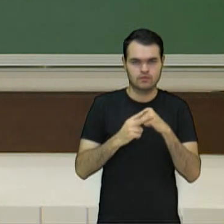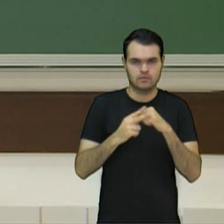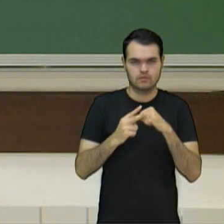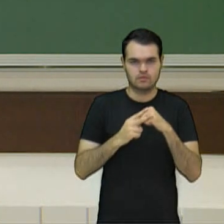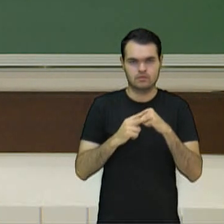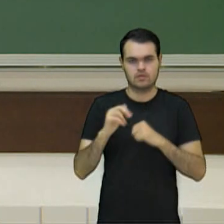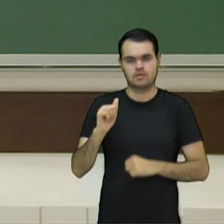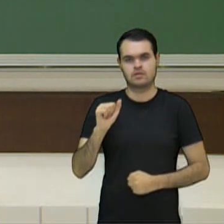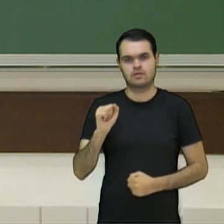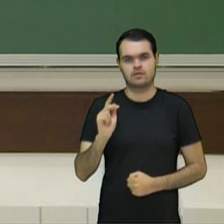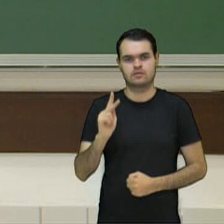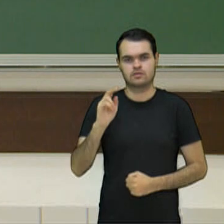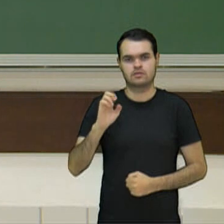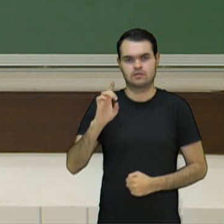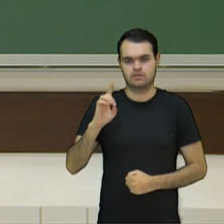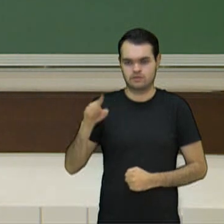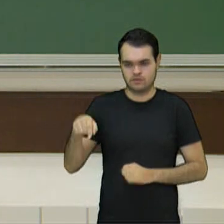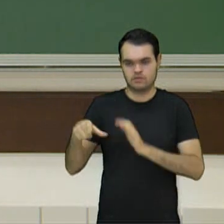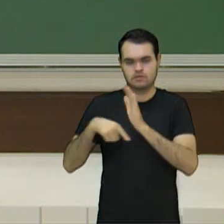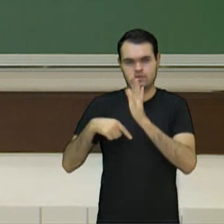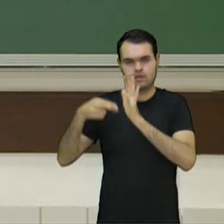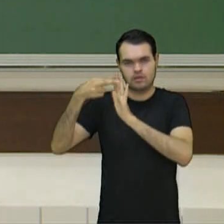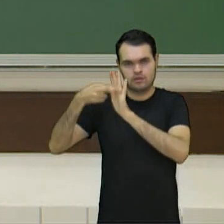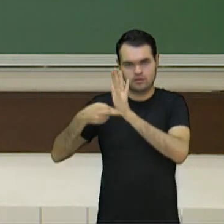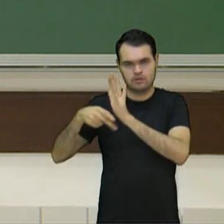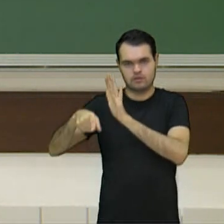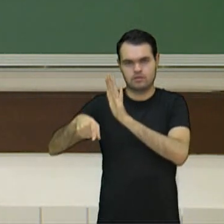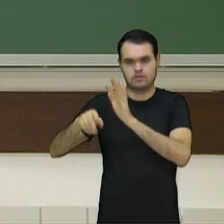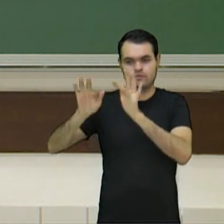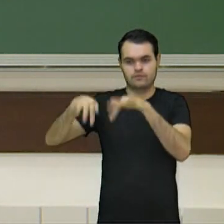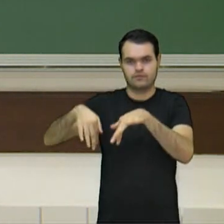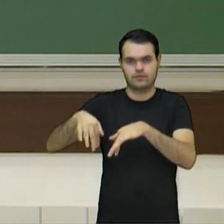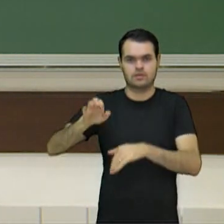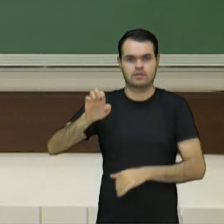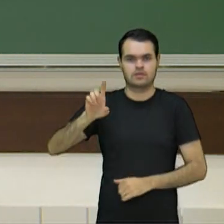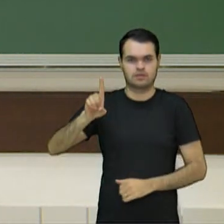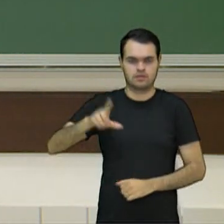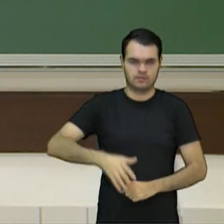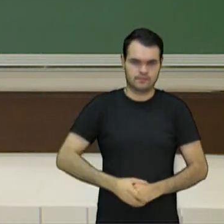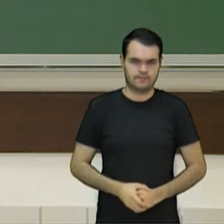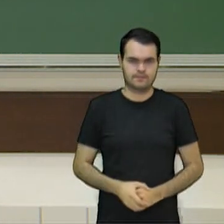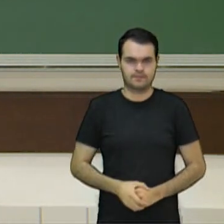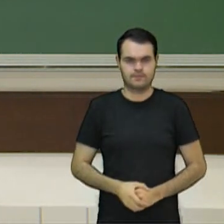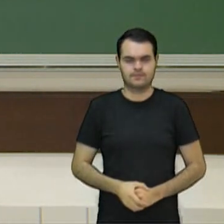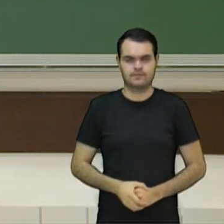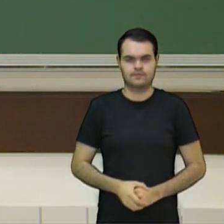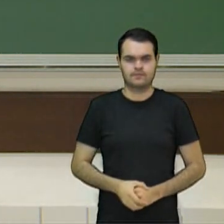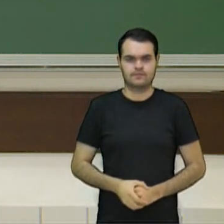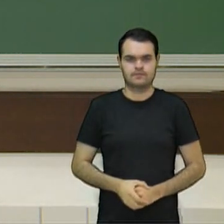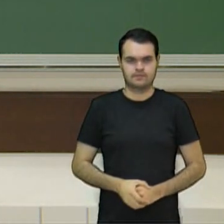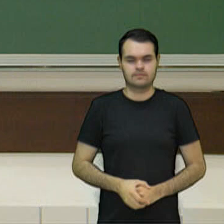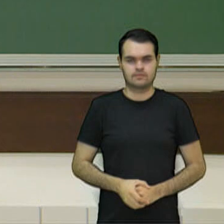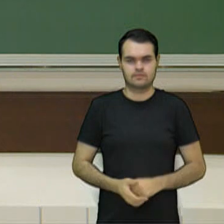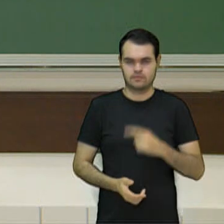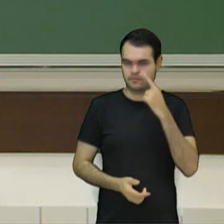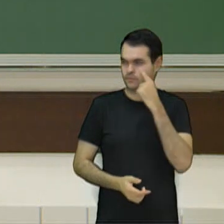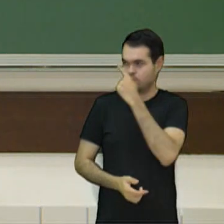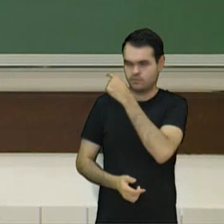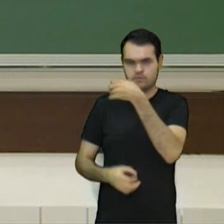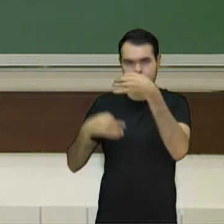já é um verbo regular. Por quê? Porque ele tem a terminação ed, né, como está